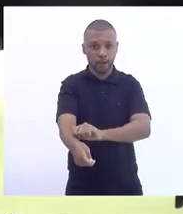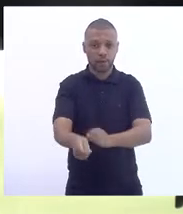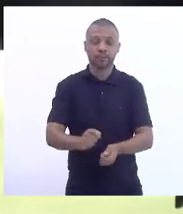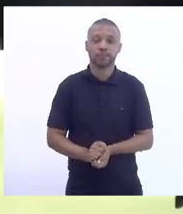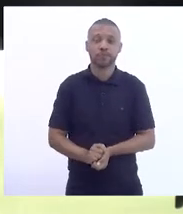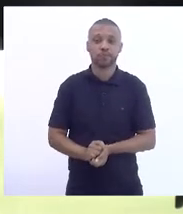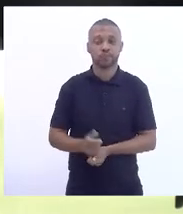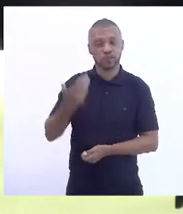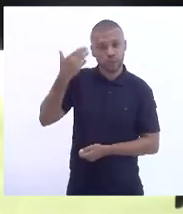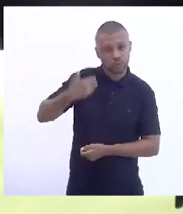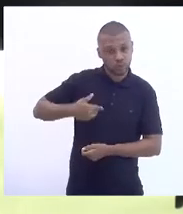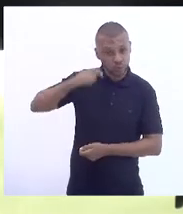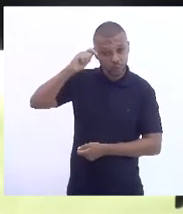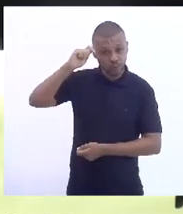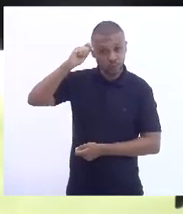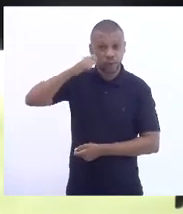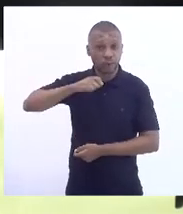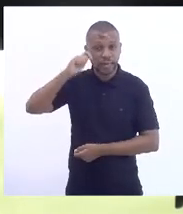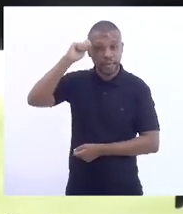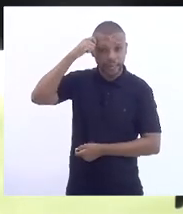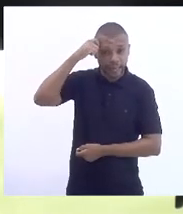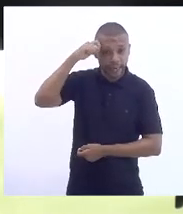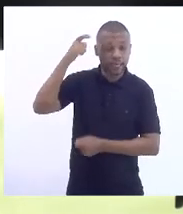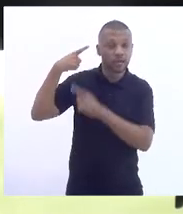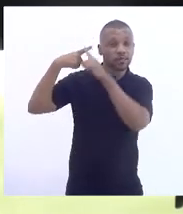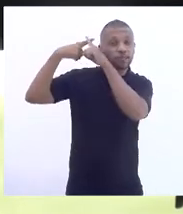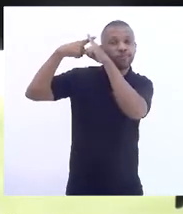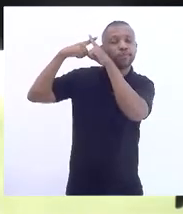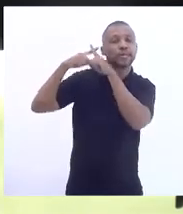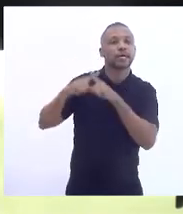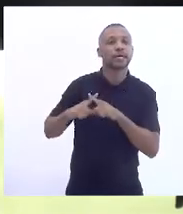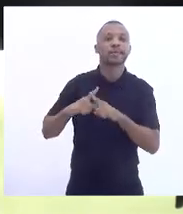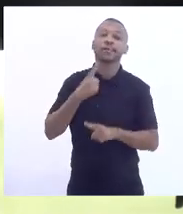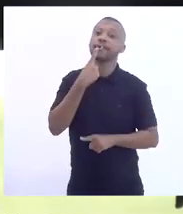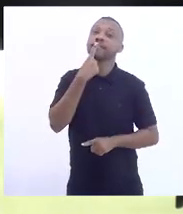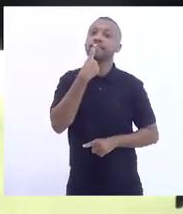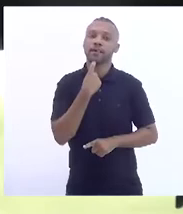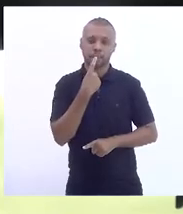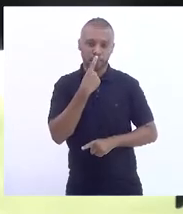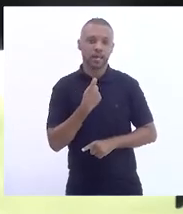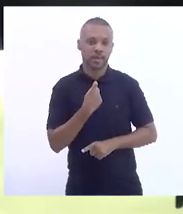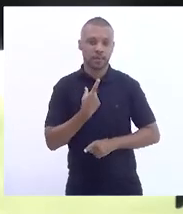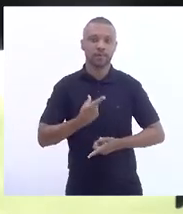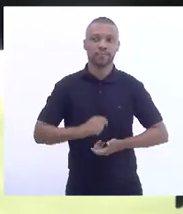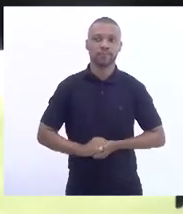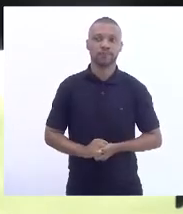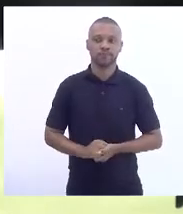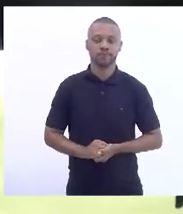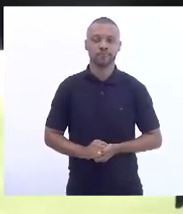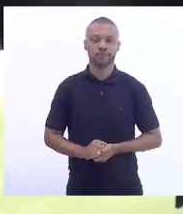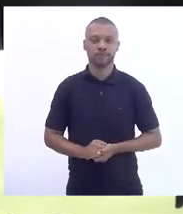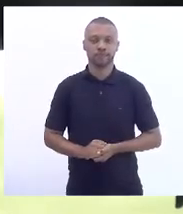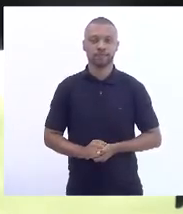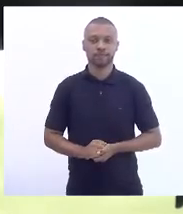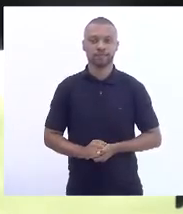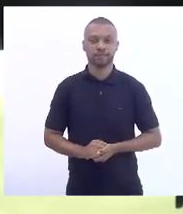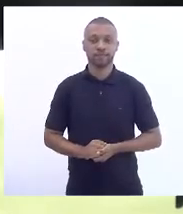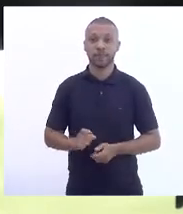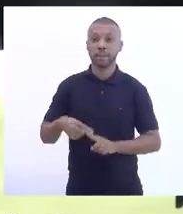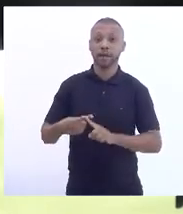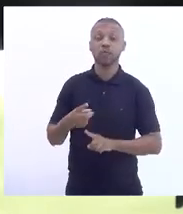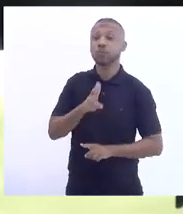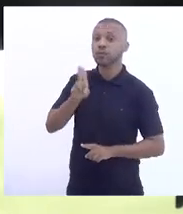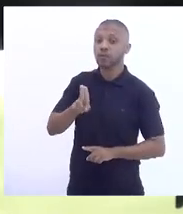cabelos vermelhos são uma mulher negra de cabelo vermelho usando tranças Box braid o